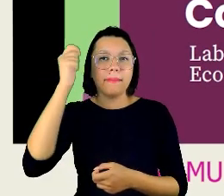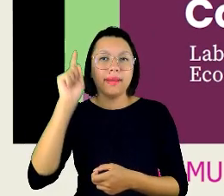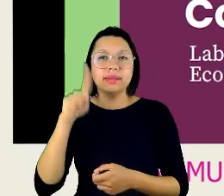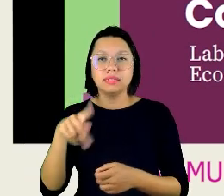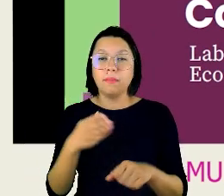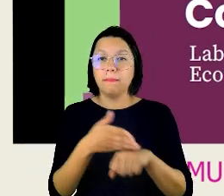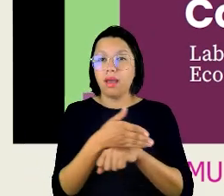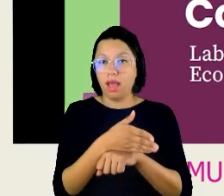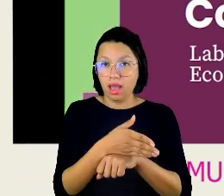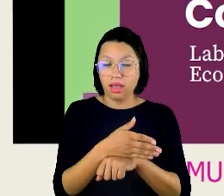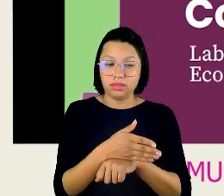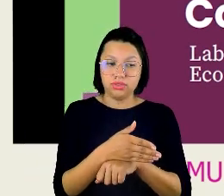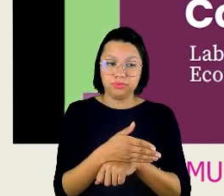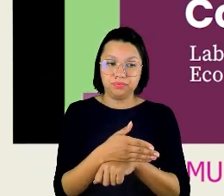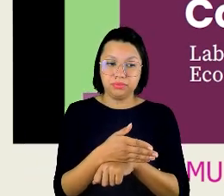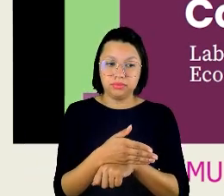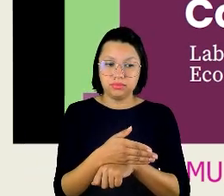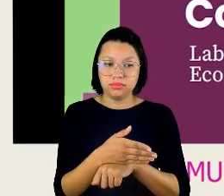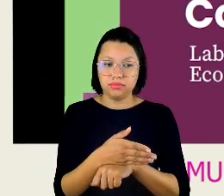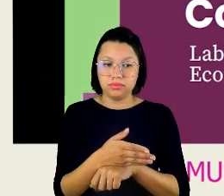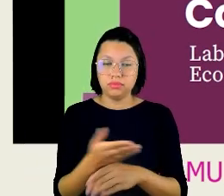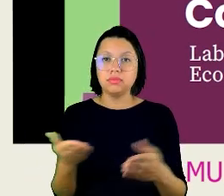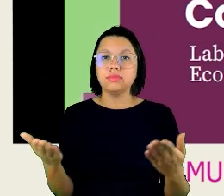são parte, né,